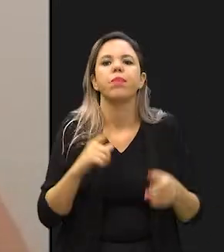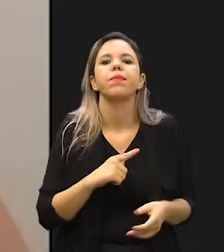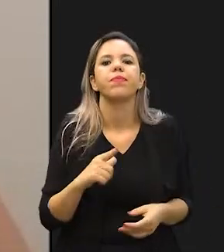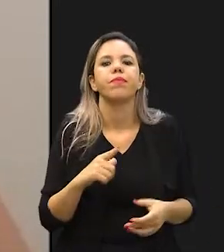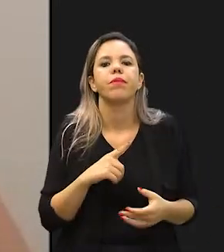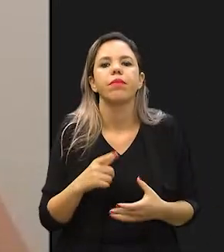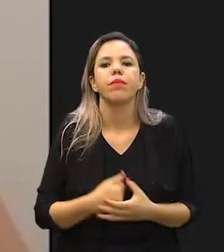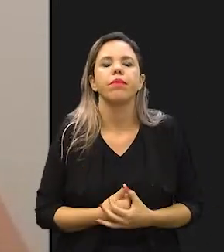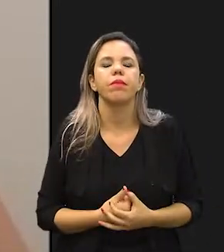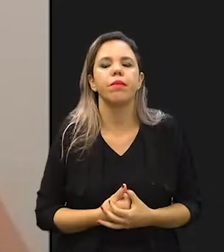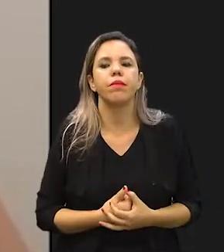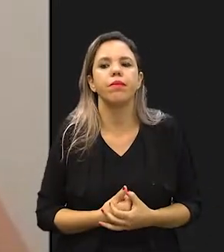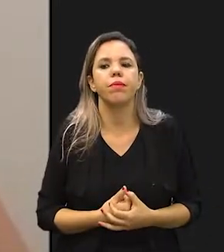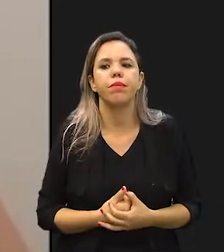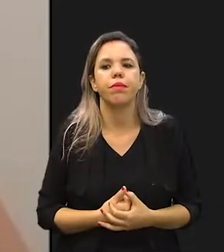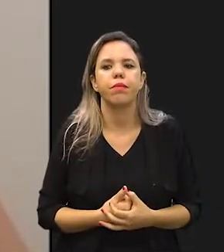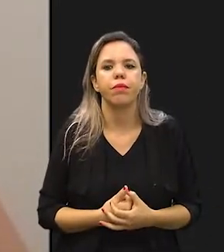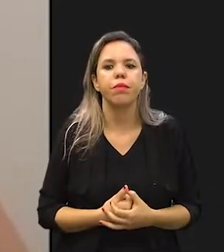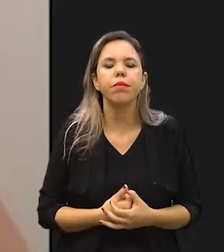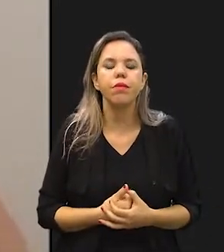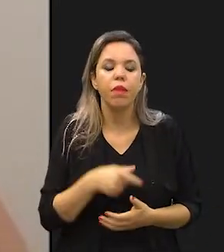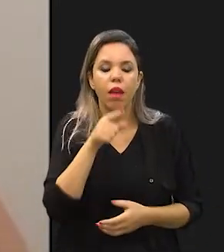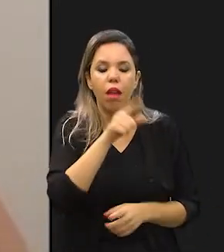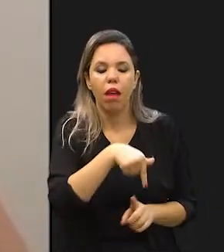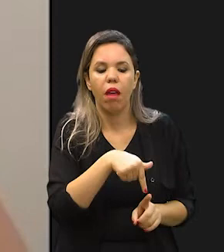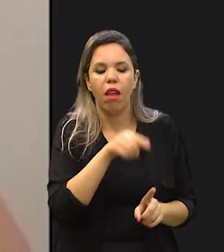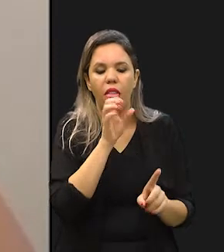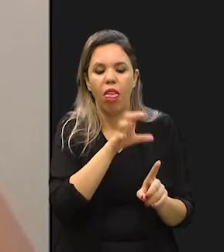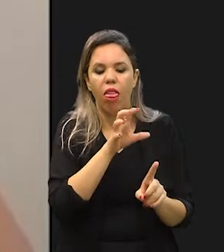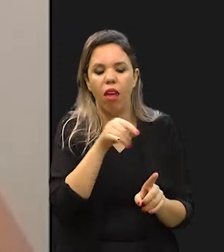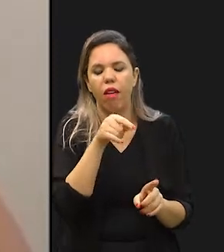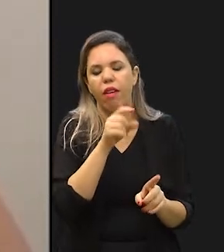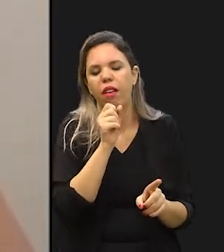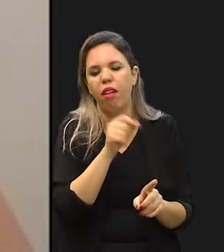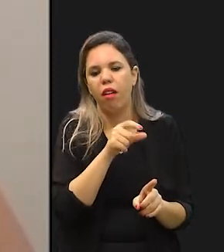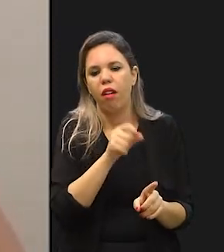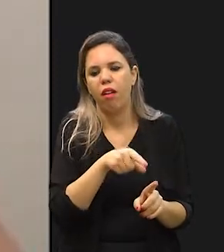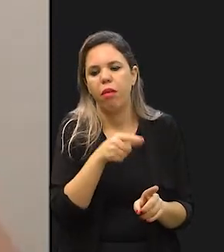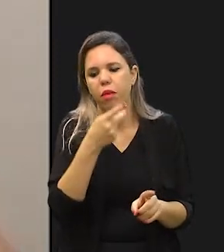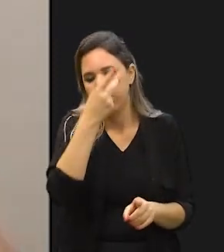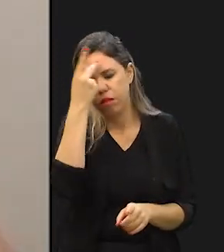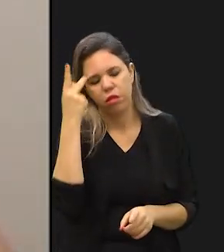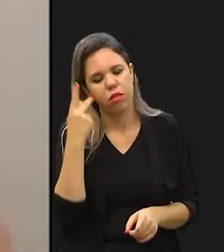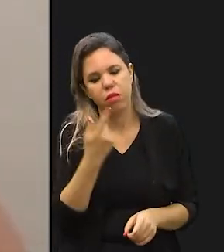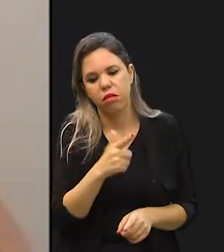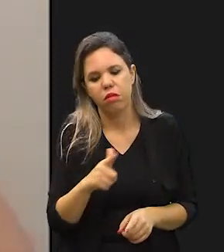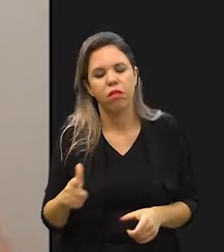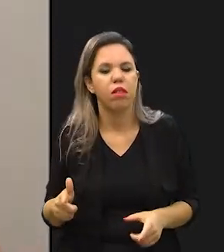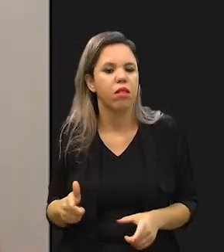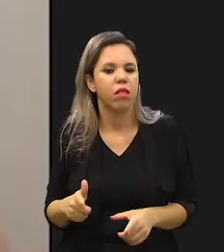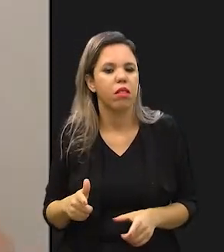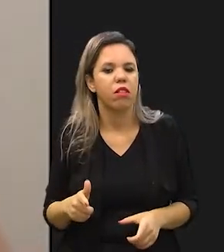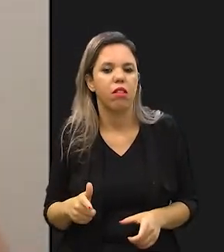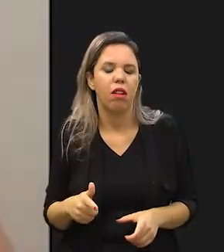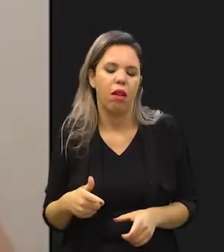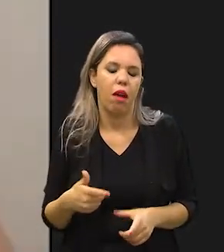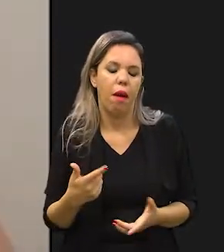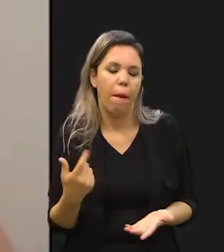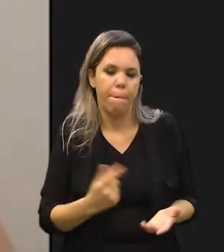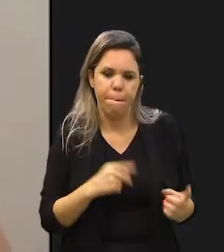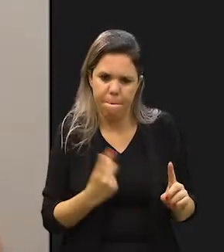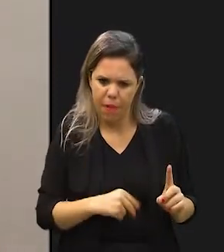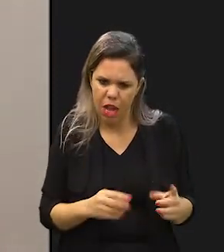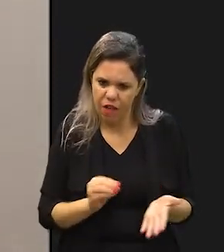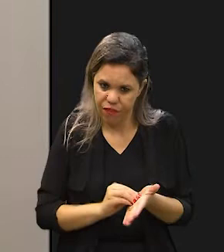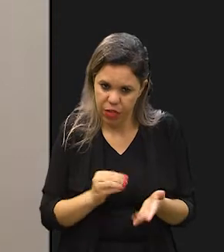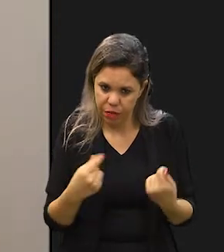ter essa taxação isso aí é falta de. A gente ouve muito isso aí é falta de cinta, isso